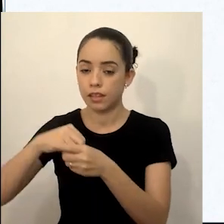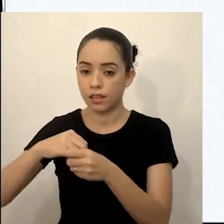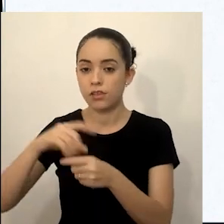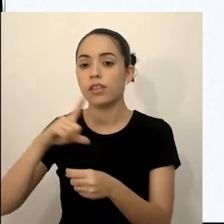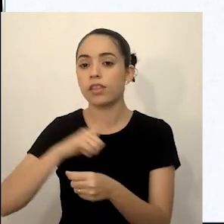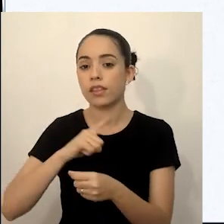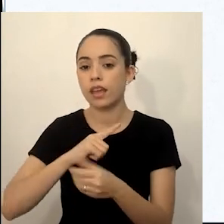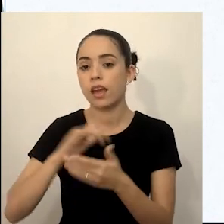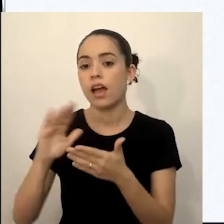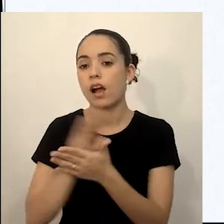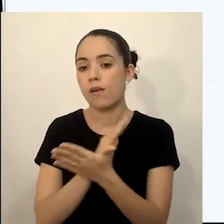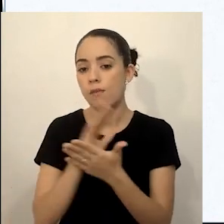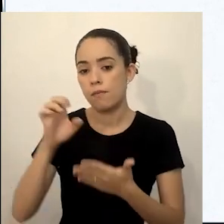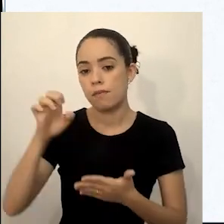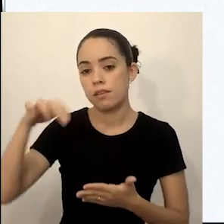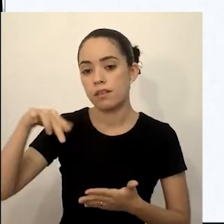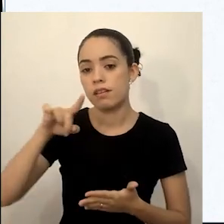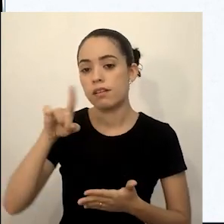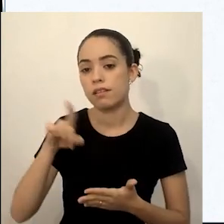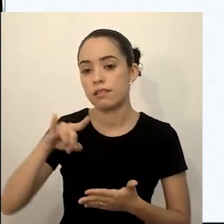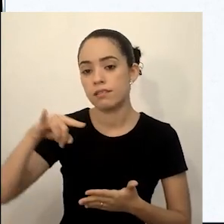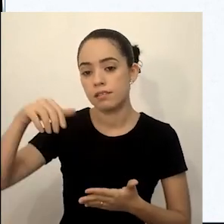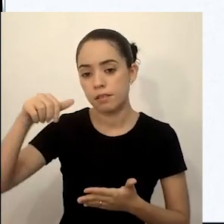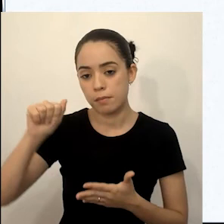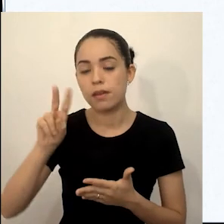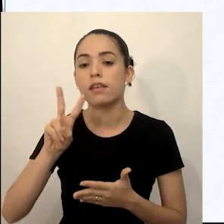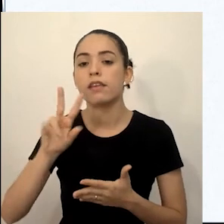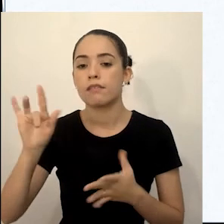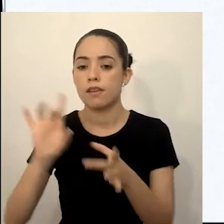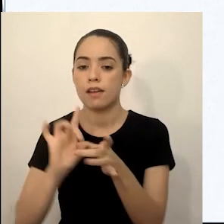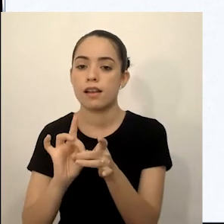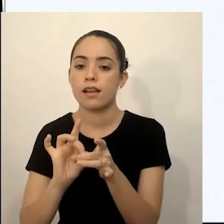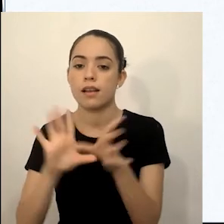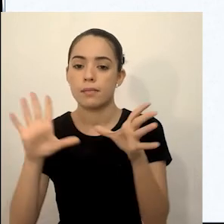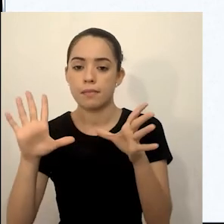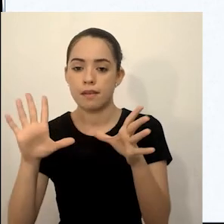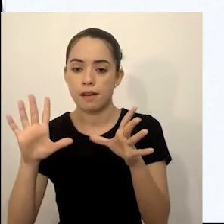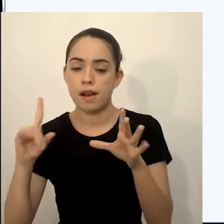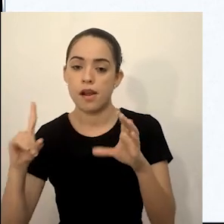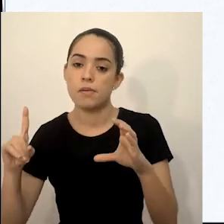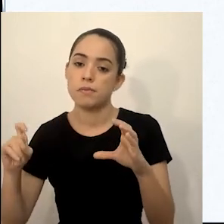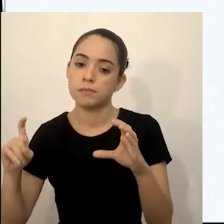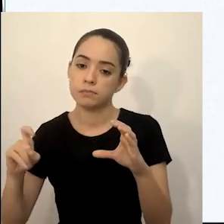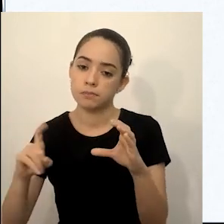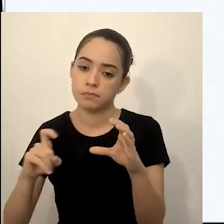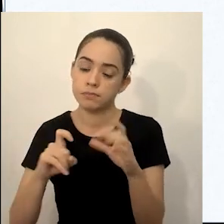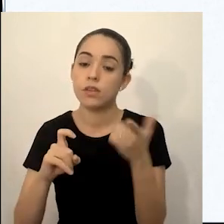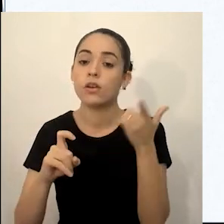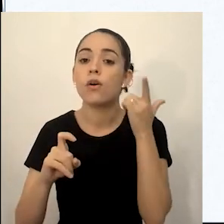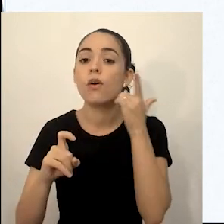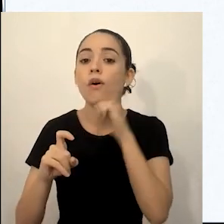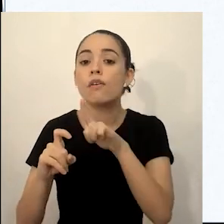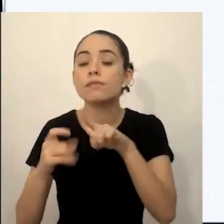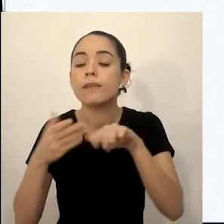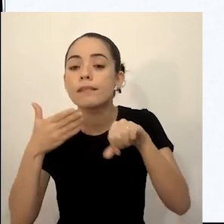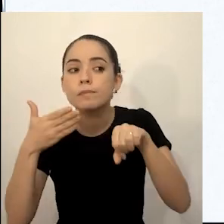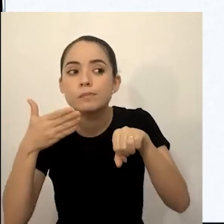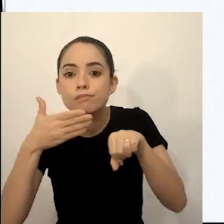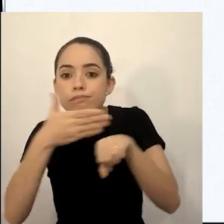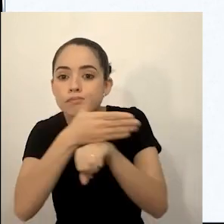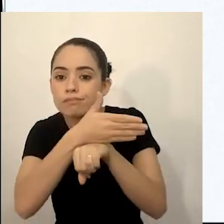contendo as enzimas que permitirão a penetração do